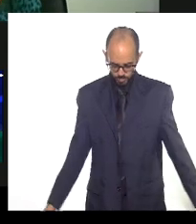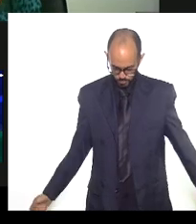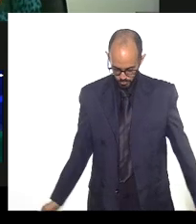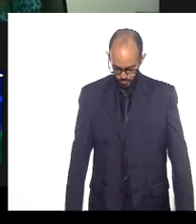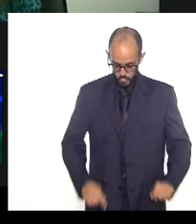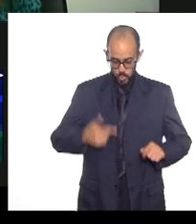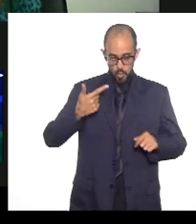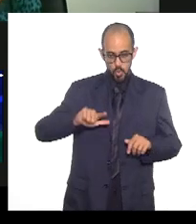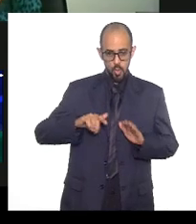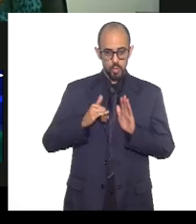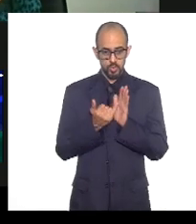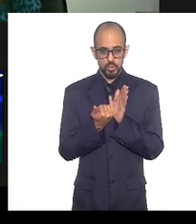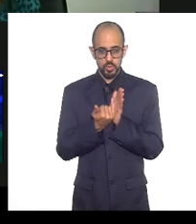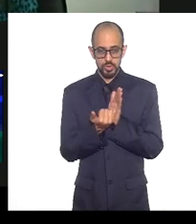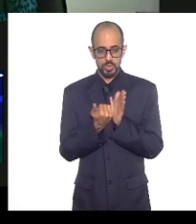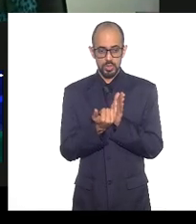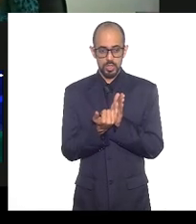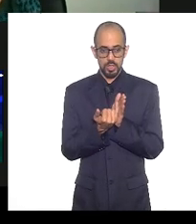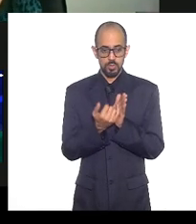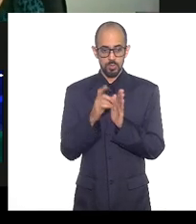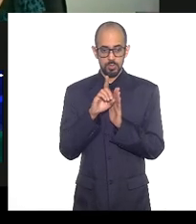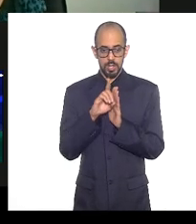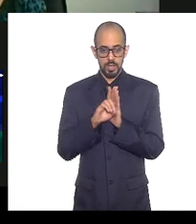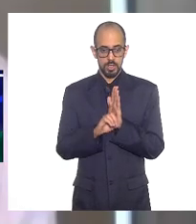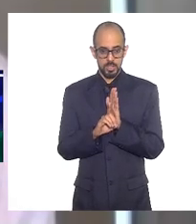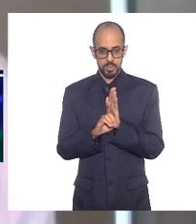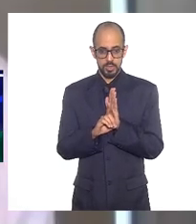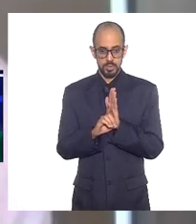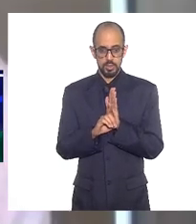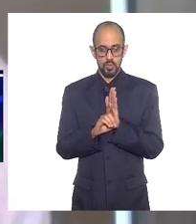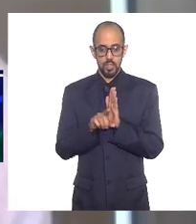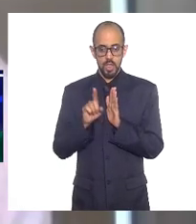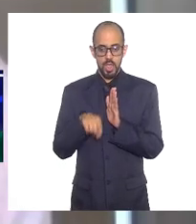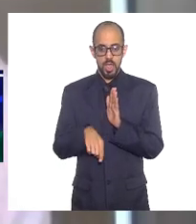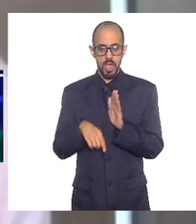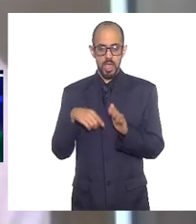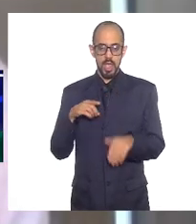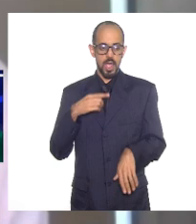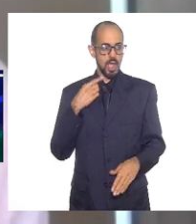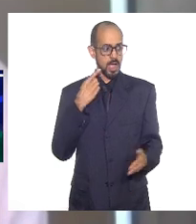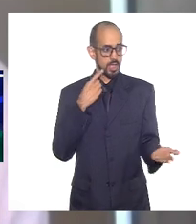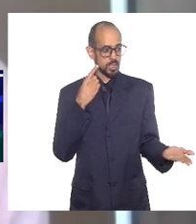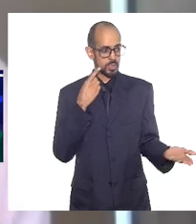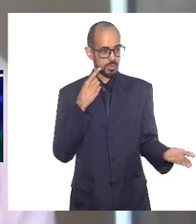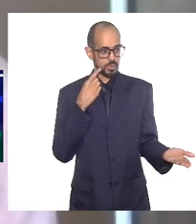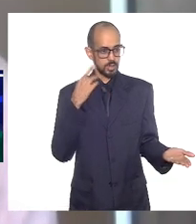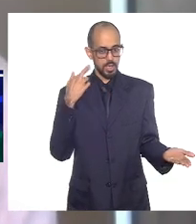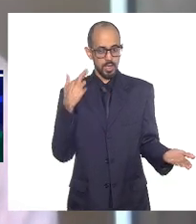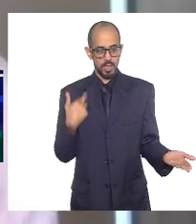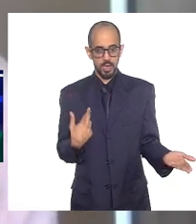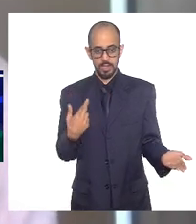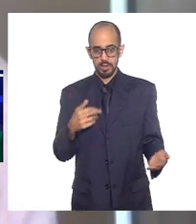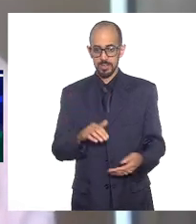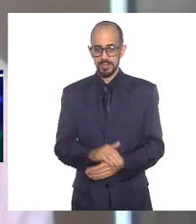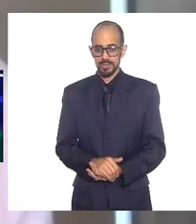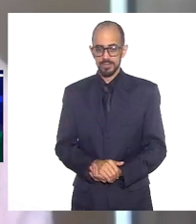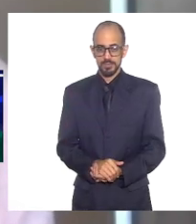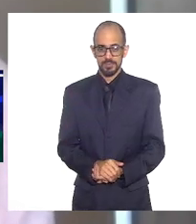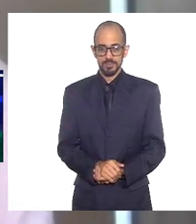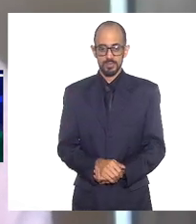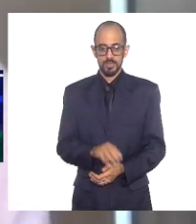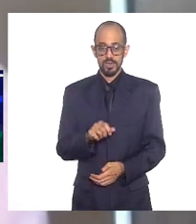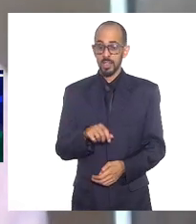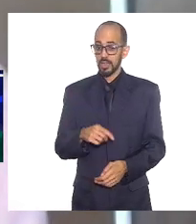Próximo inscrito para declaração de voto, ou melhor, escrita, é a nobre deputada Renata Souza. Pediria a todos